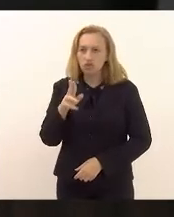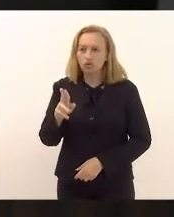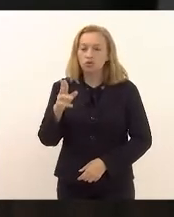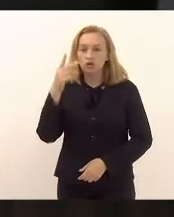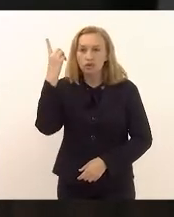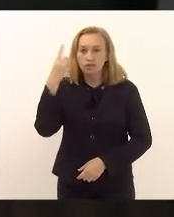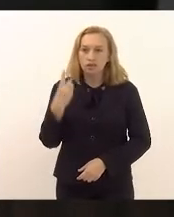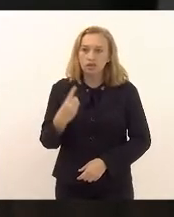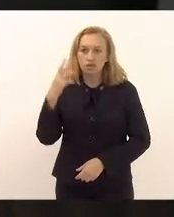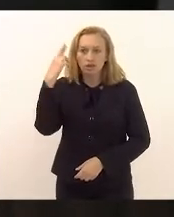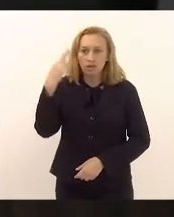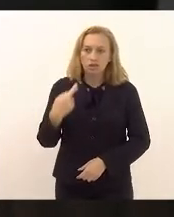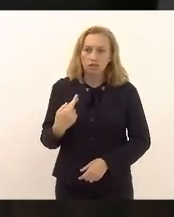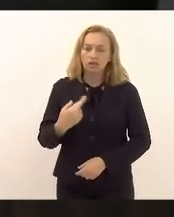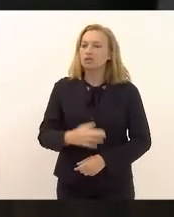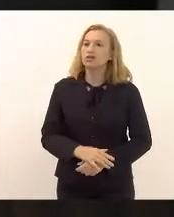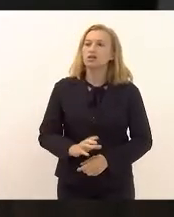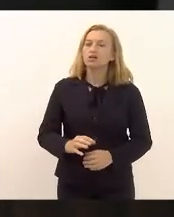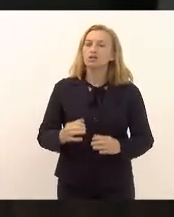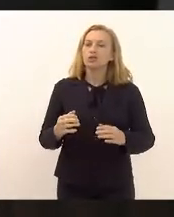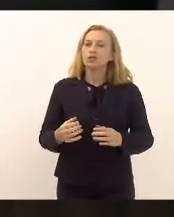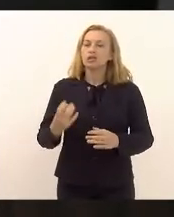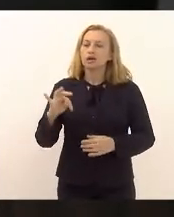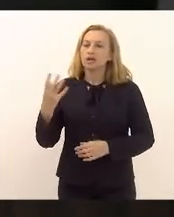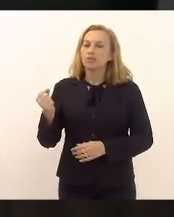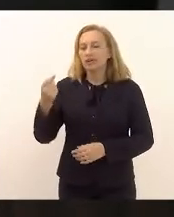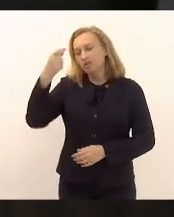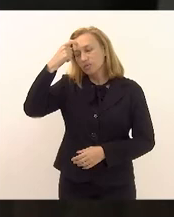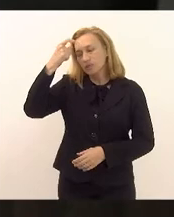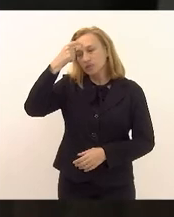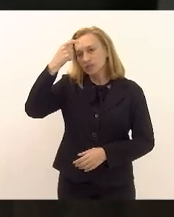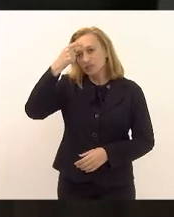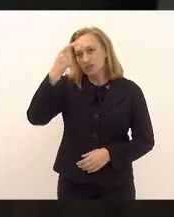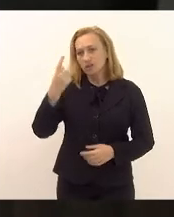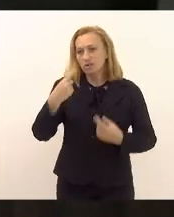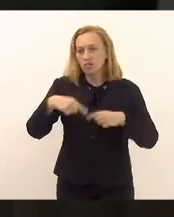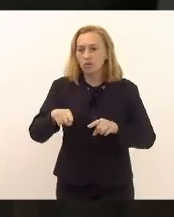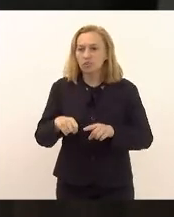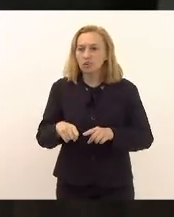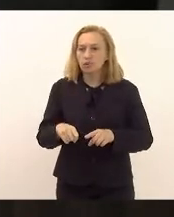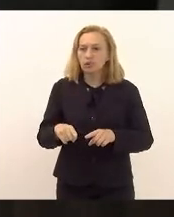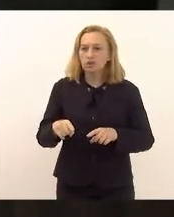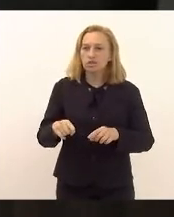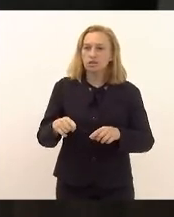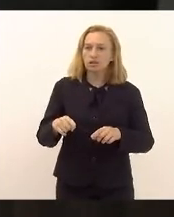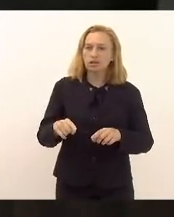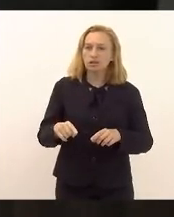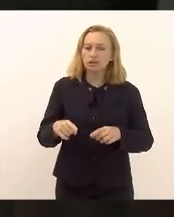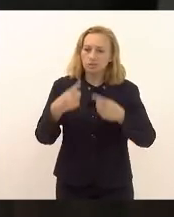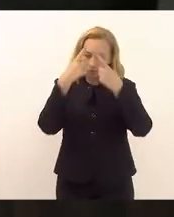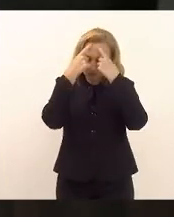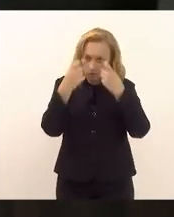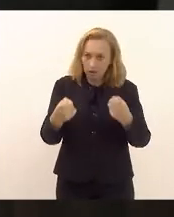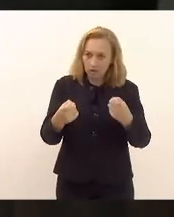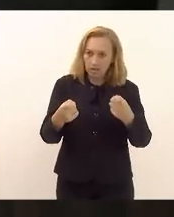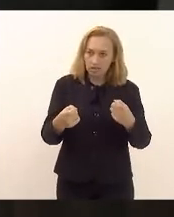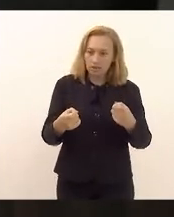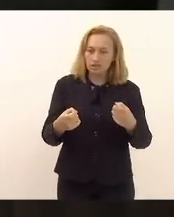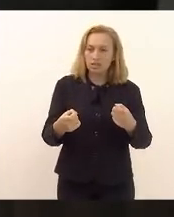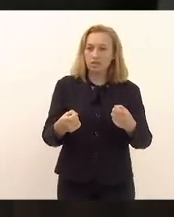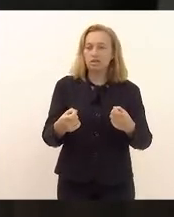Monteiro, Renata Souza, que institui a campanha de conscientização e combate à violência psicológica praticada contra a mulher.